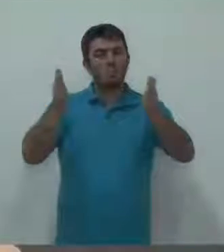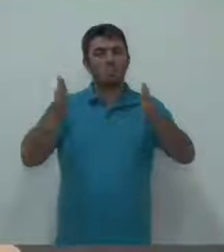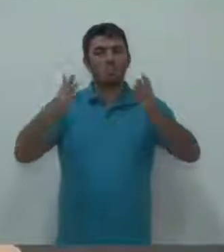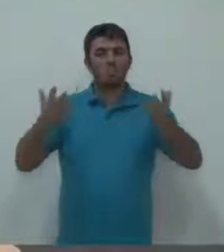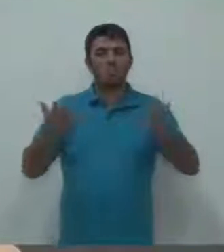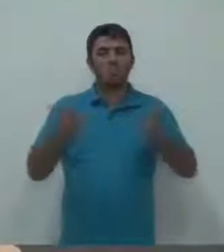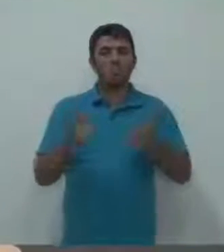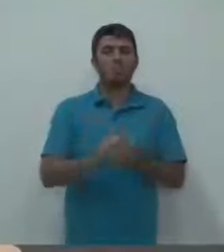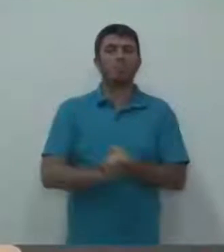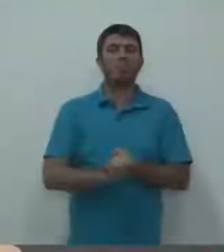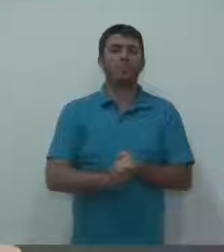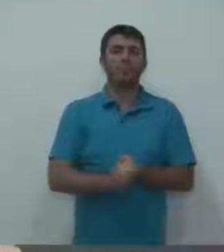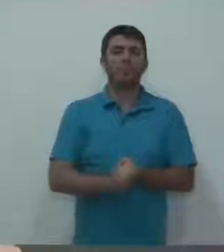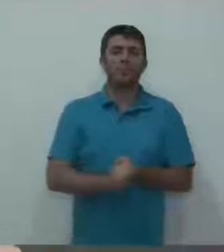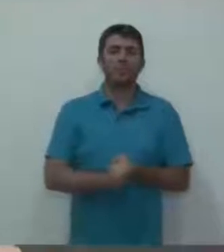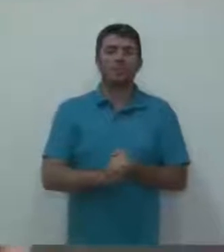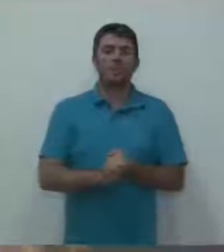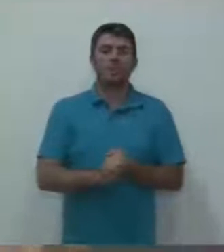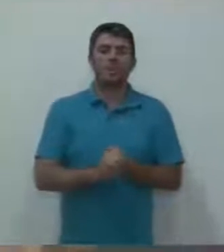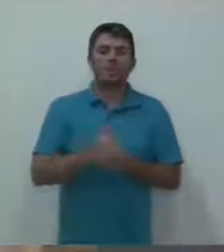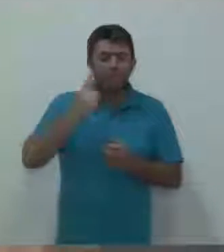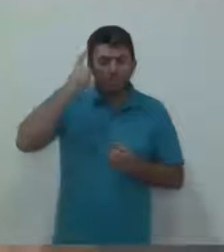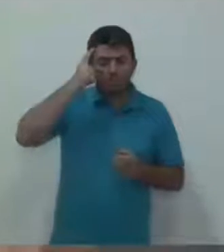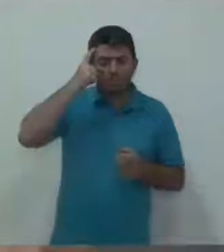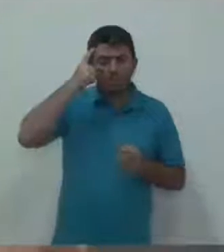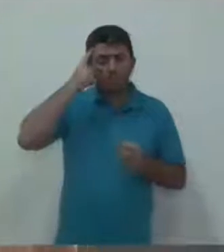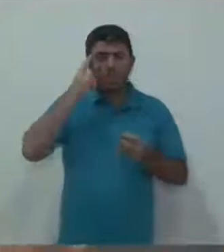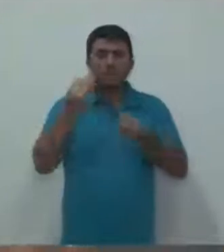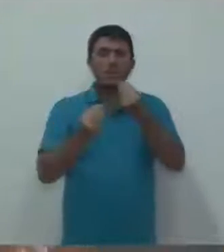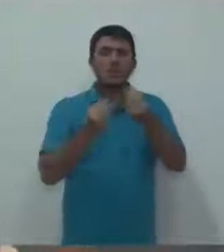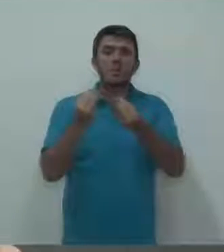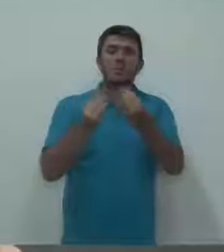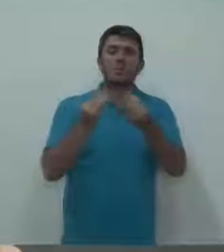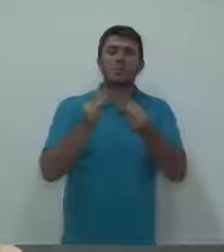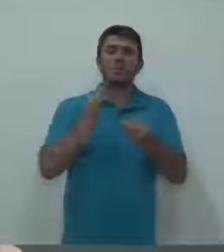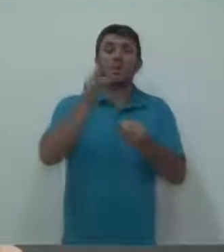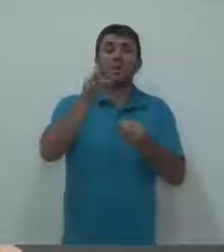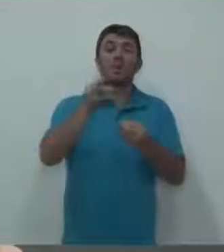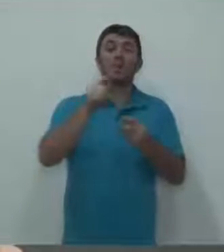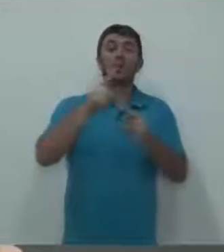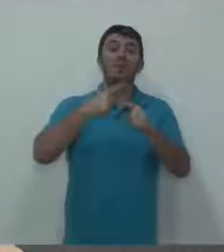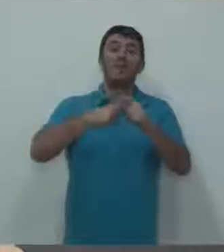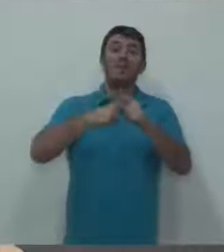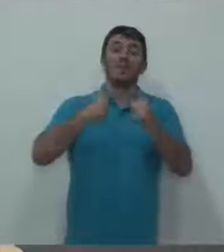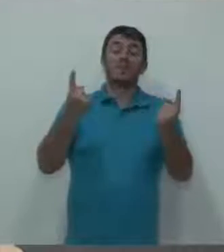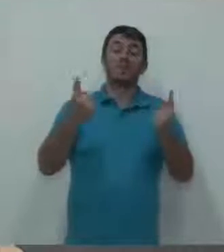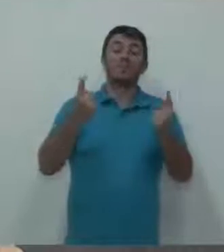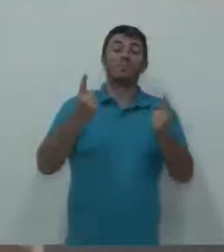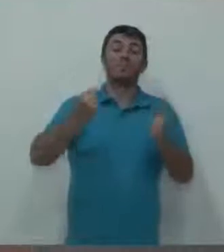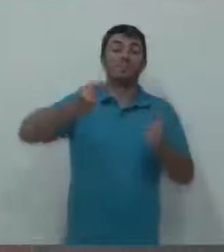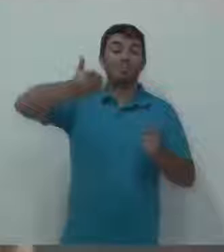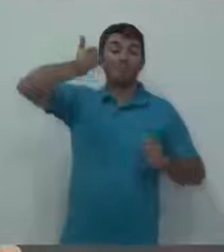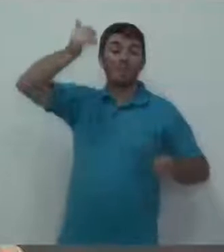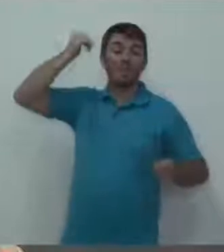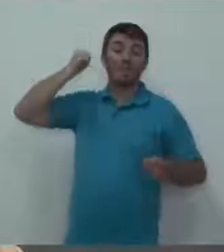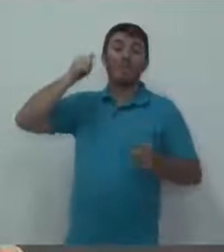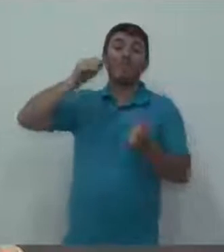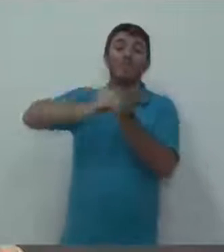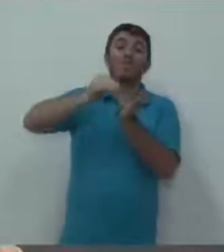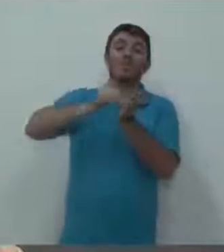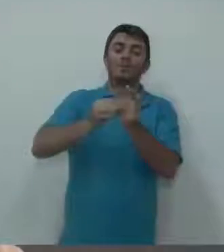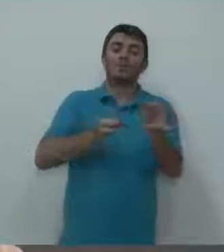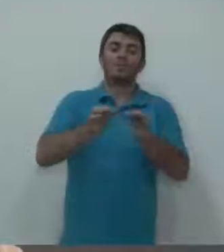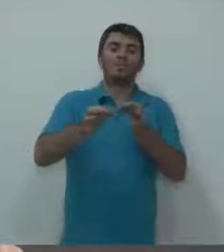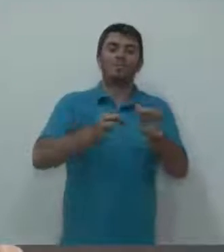construir. Só se passar por meio do Barambaia. Mas não é, gente, não tem. Mas por quê? Talvez foi falta de planejamento no passado. Então, penso eu